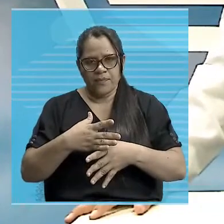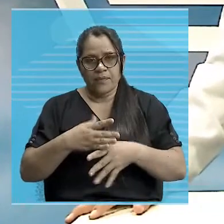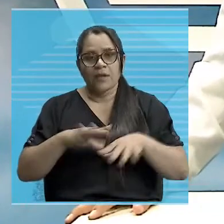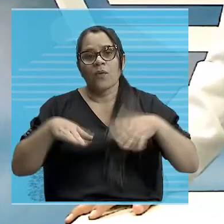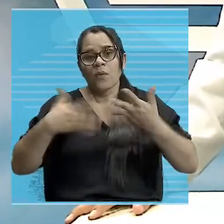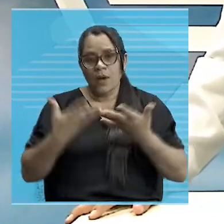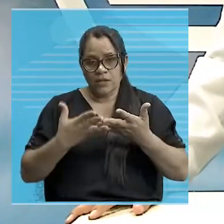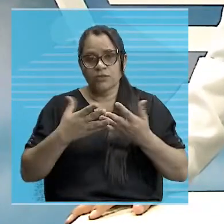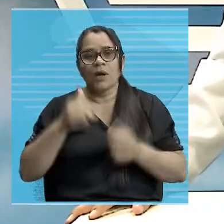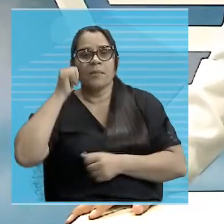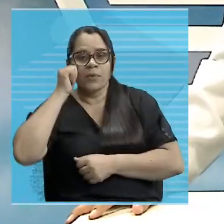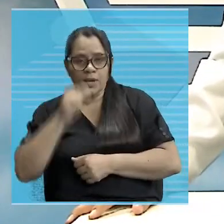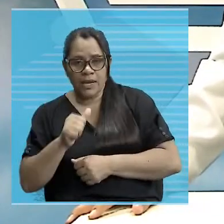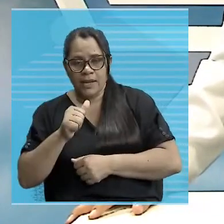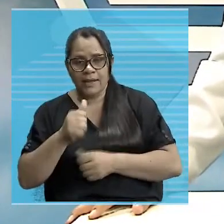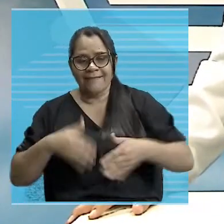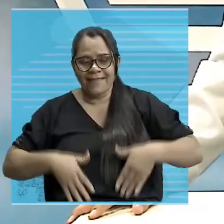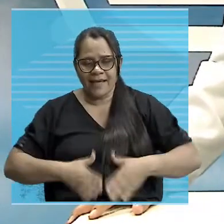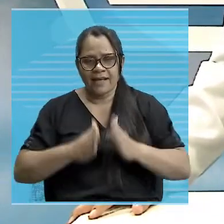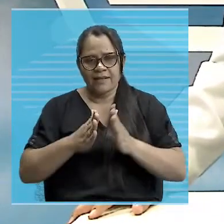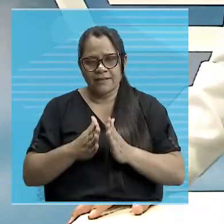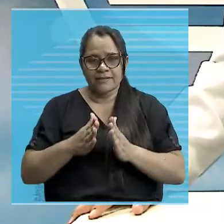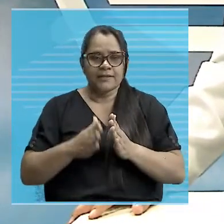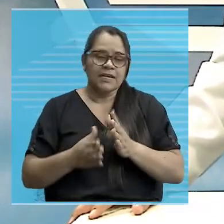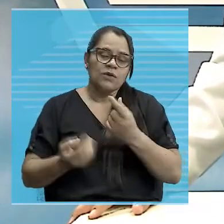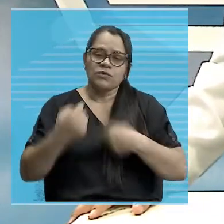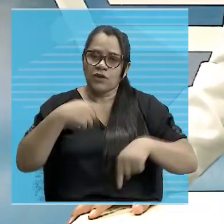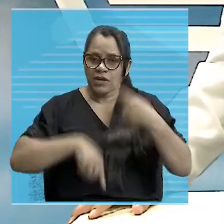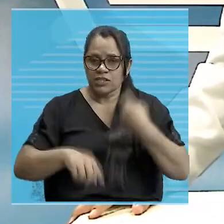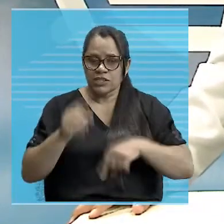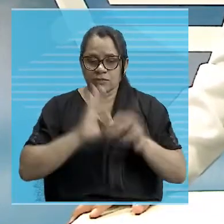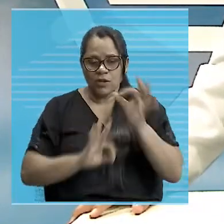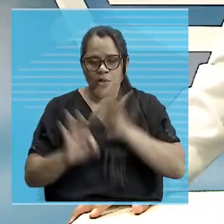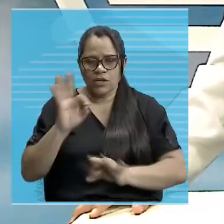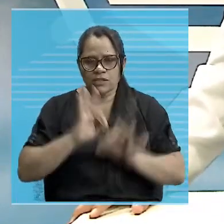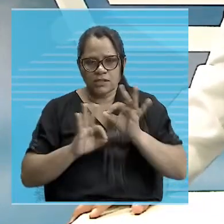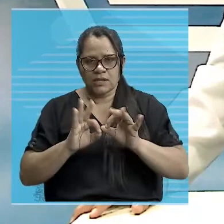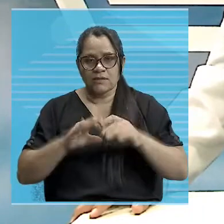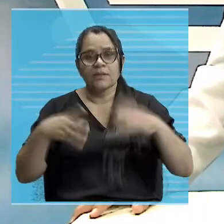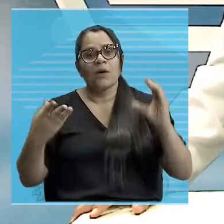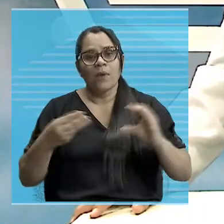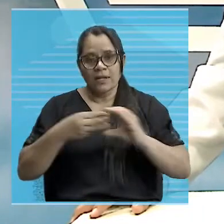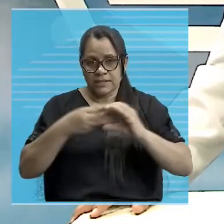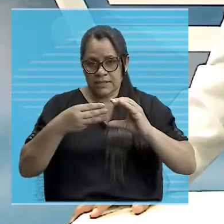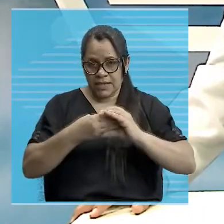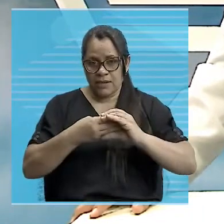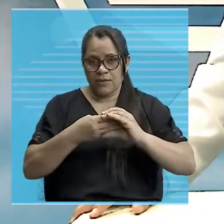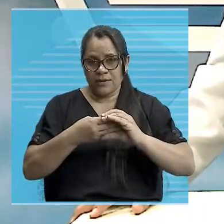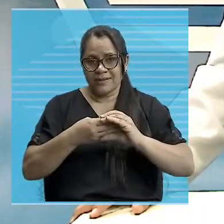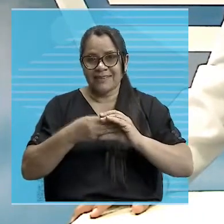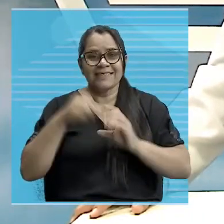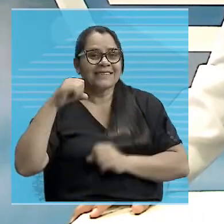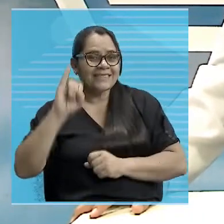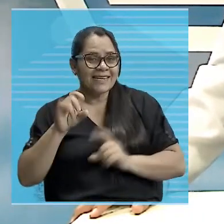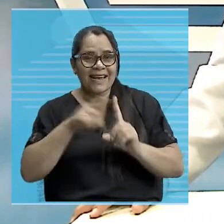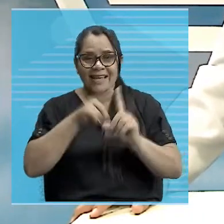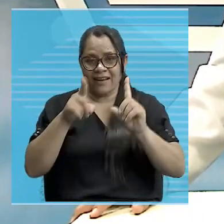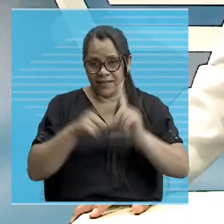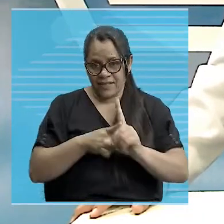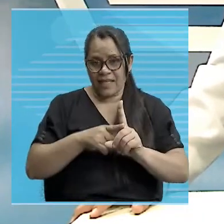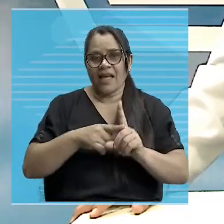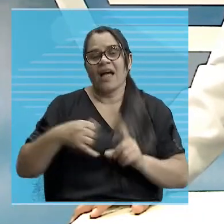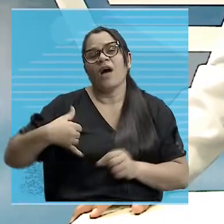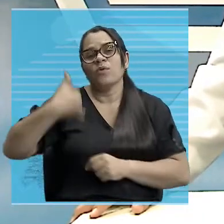formados. Significa que se uma mulher engravidar com 35 anos, aquela célula, aquele gameta dela,